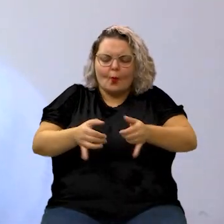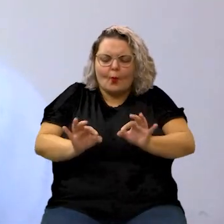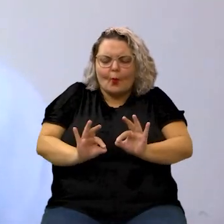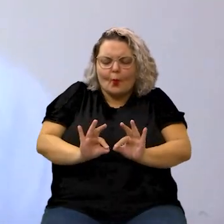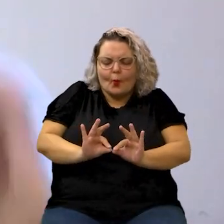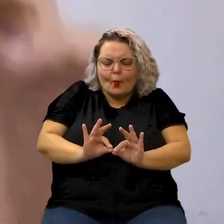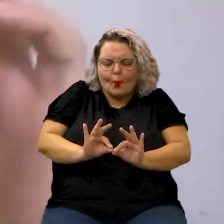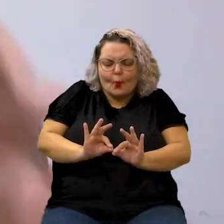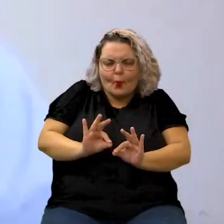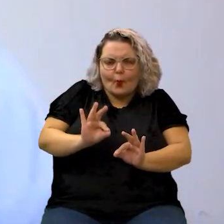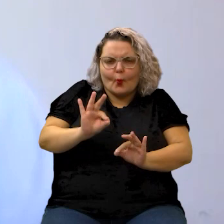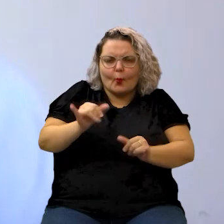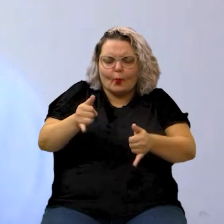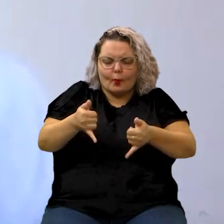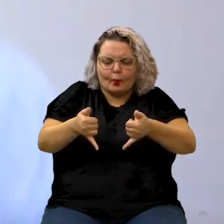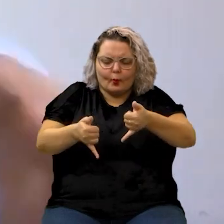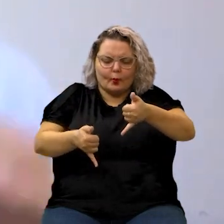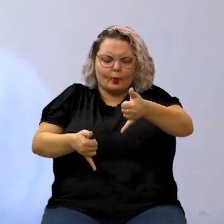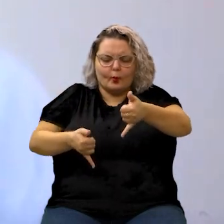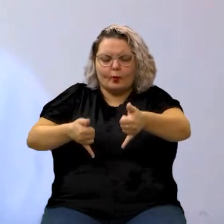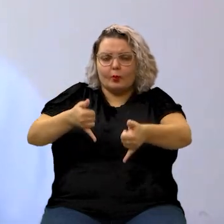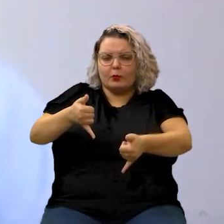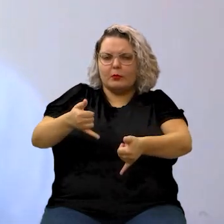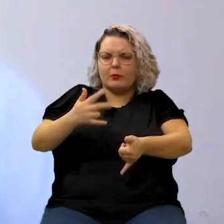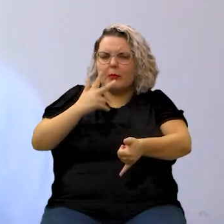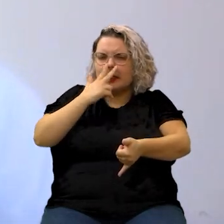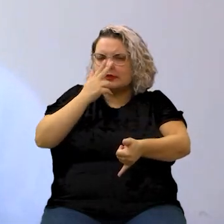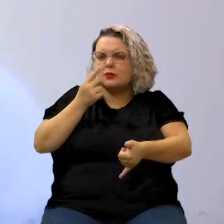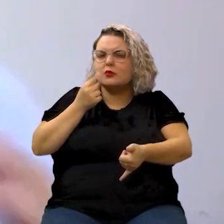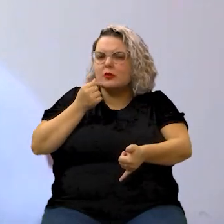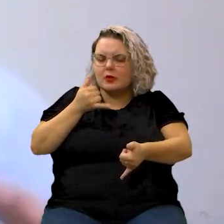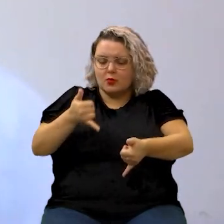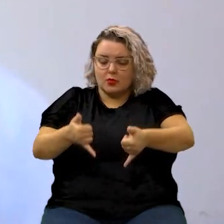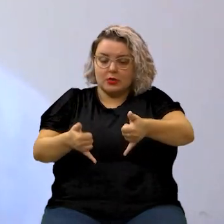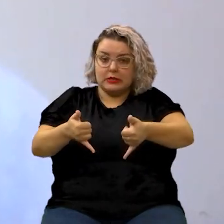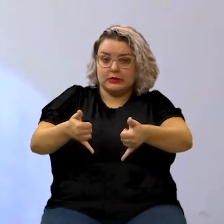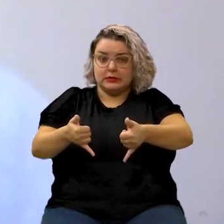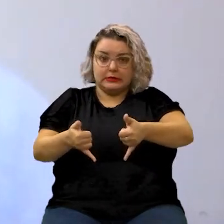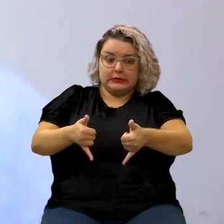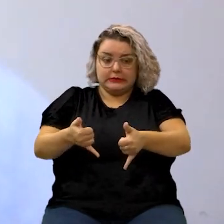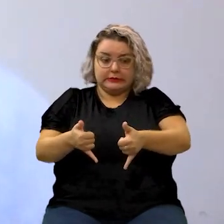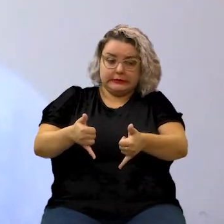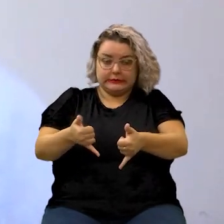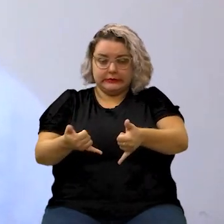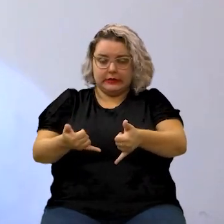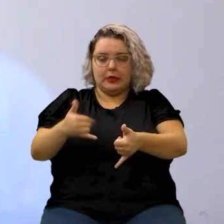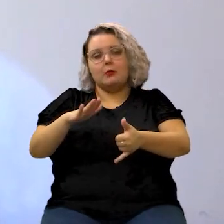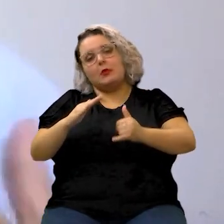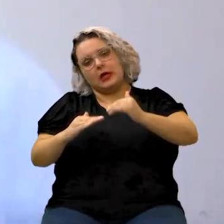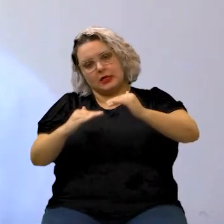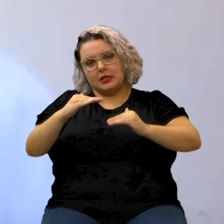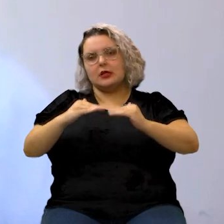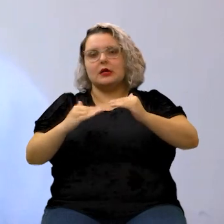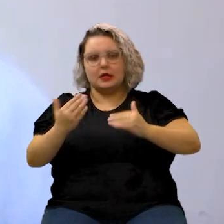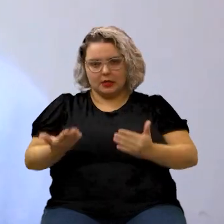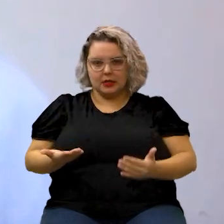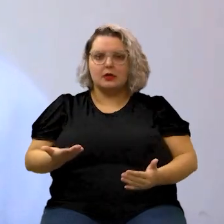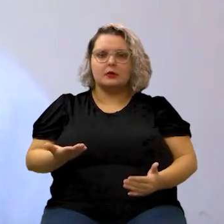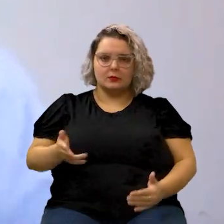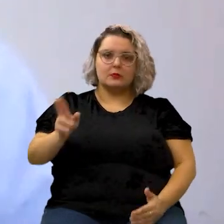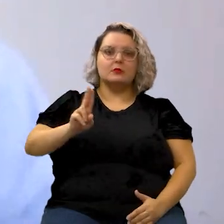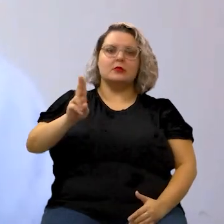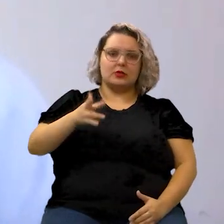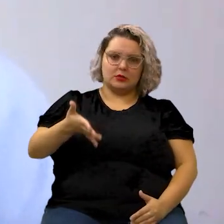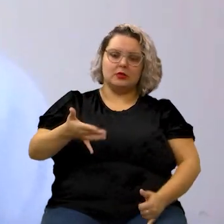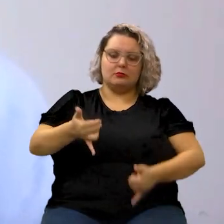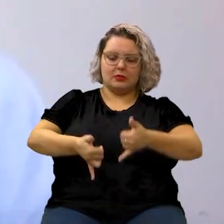fininho, tipo uma ponta de um lápis. Ele fica mais instável. Então a pessoa tem que ter muito mais equilíbrio para